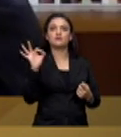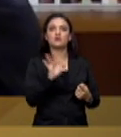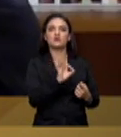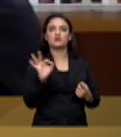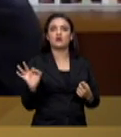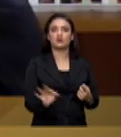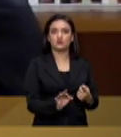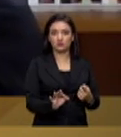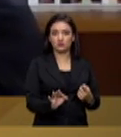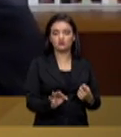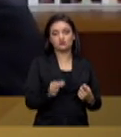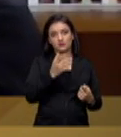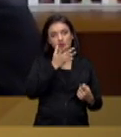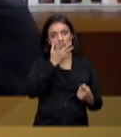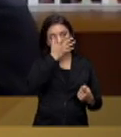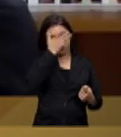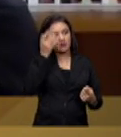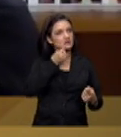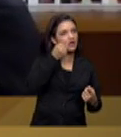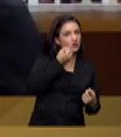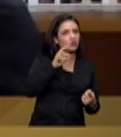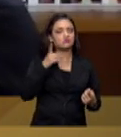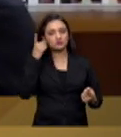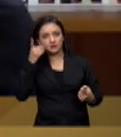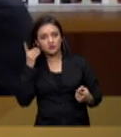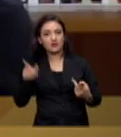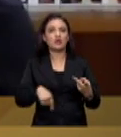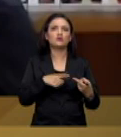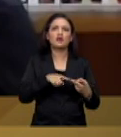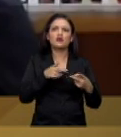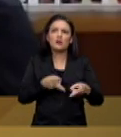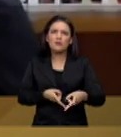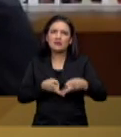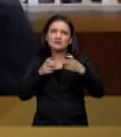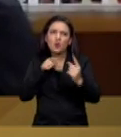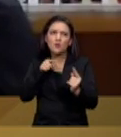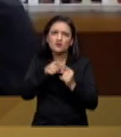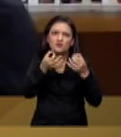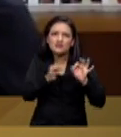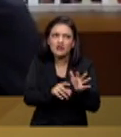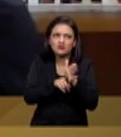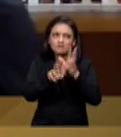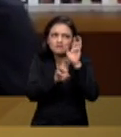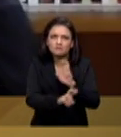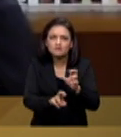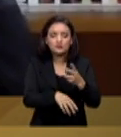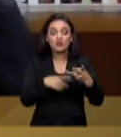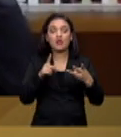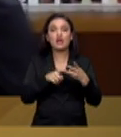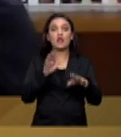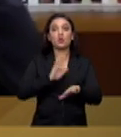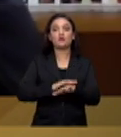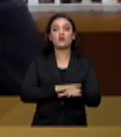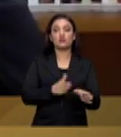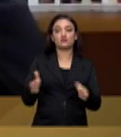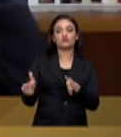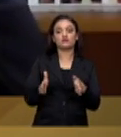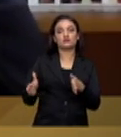Legislativa, indicação de um fato determinado a ser apurado e prazo certo de